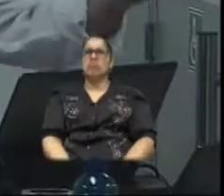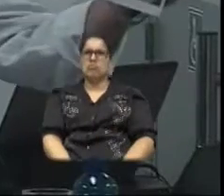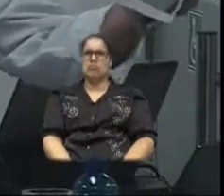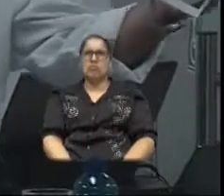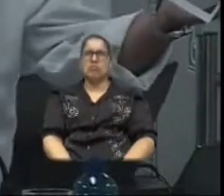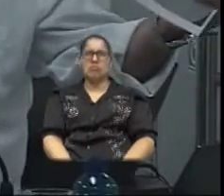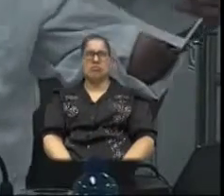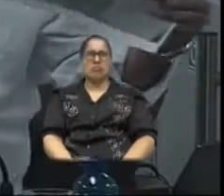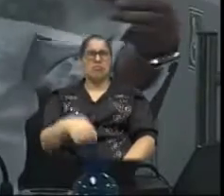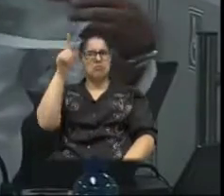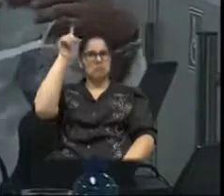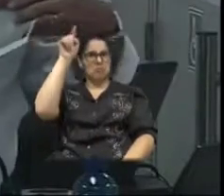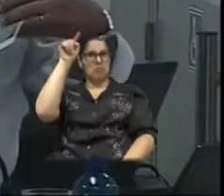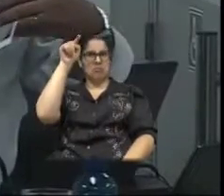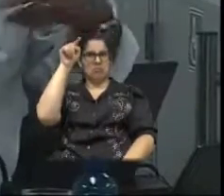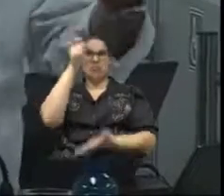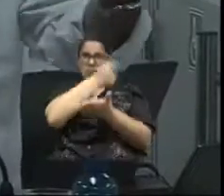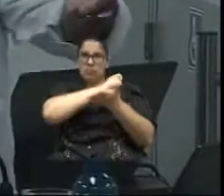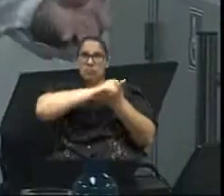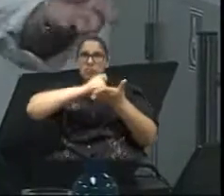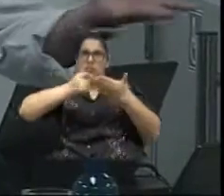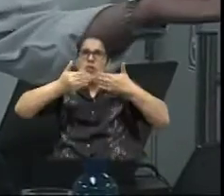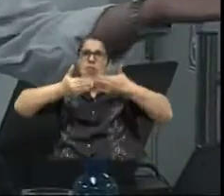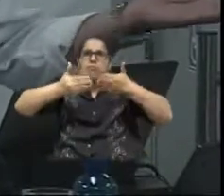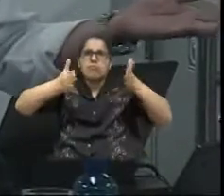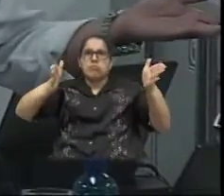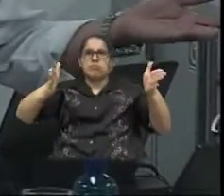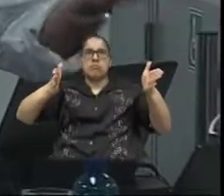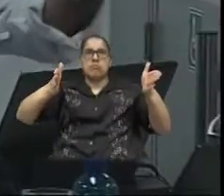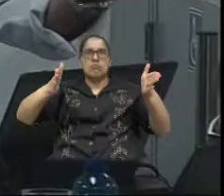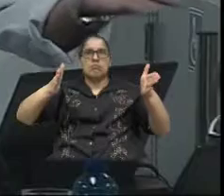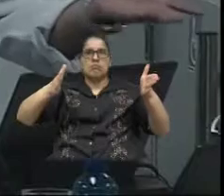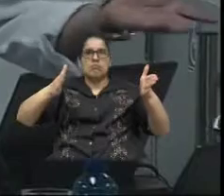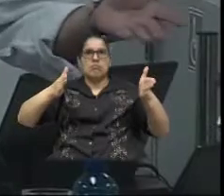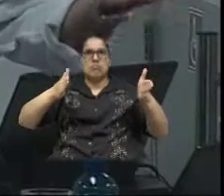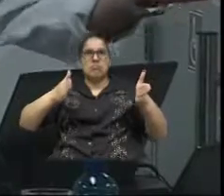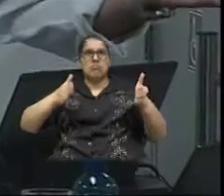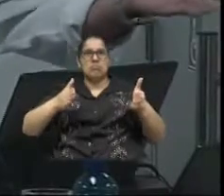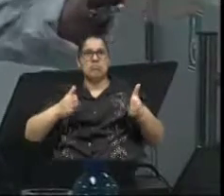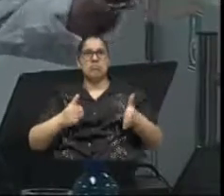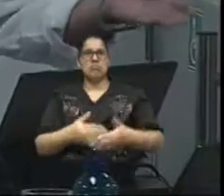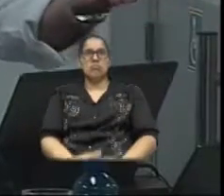Era isso aqui que estava escrito, ó. Doutor Marcelo falou aqui agora, que é fuck.